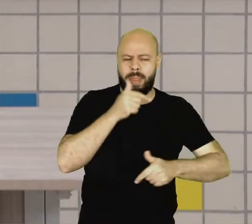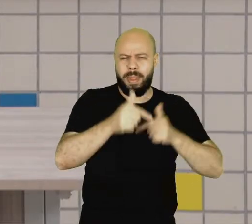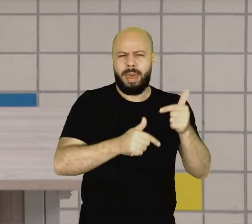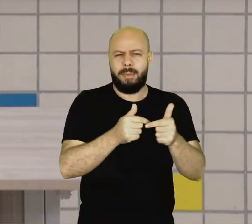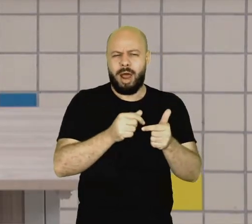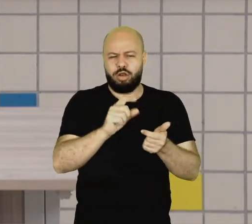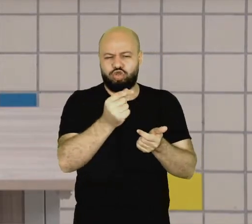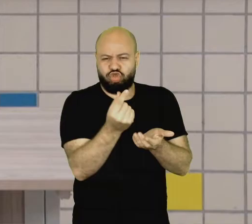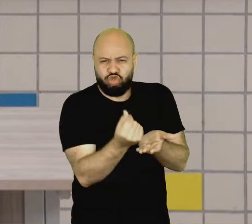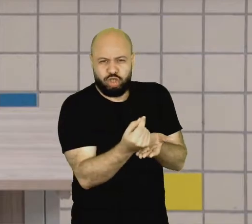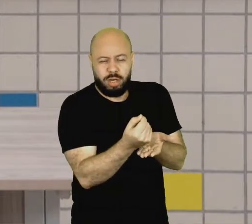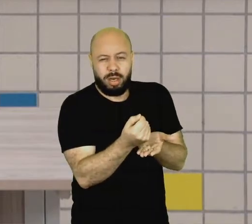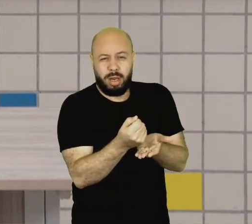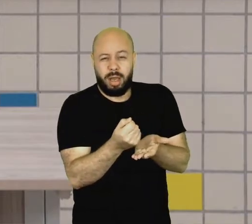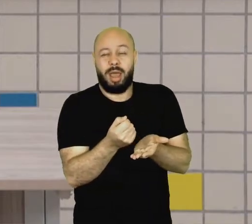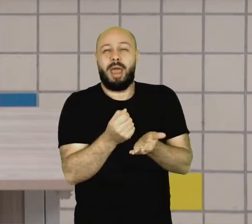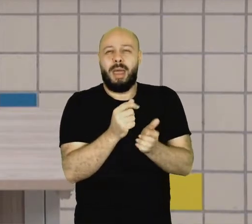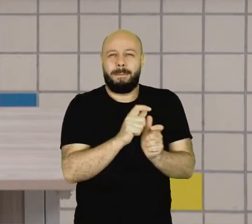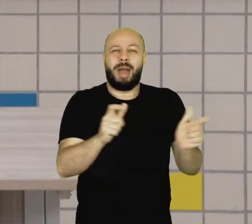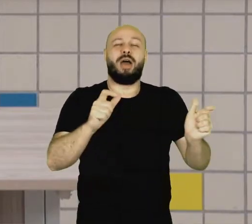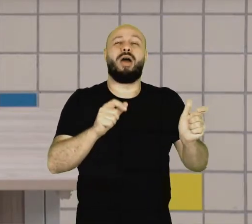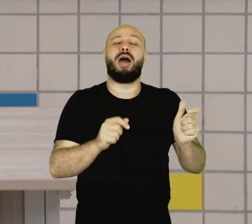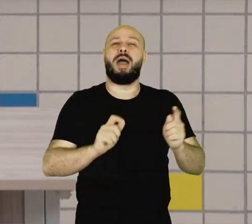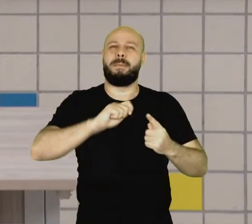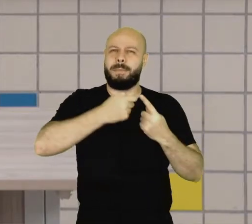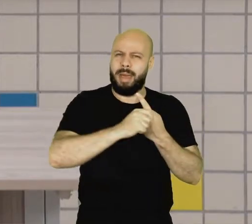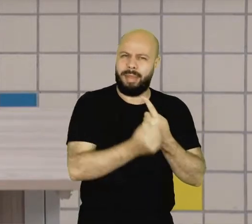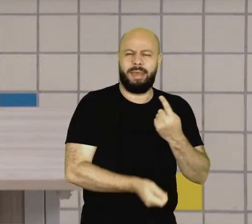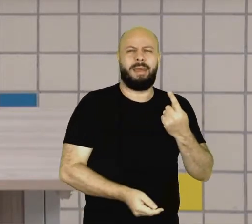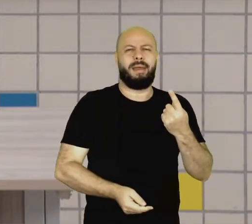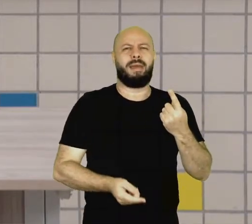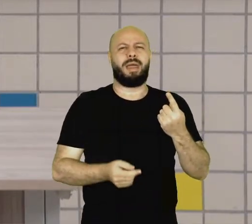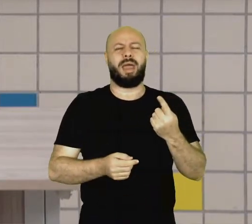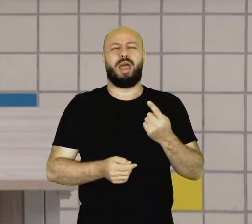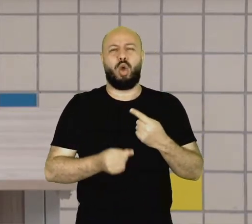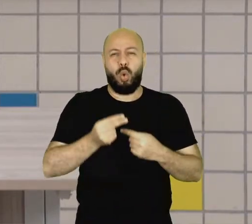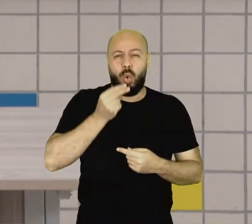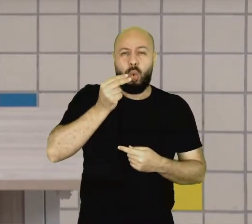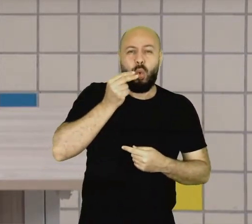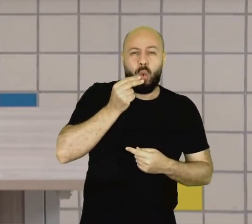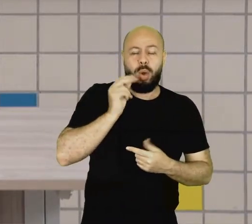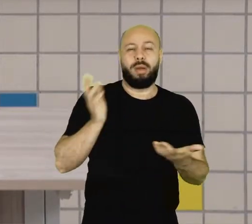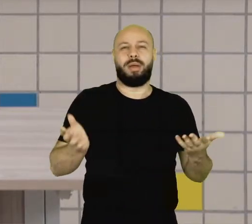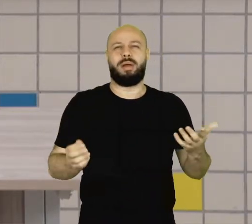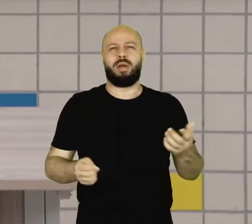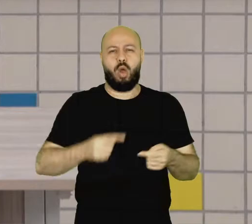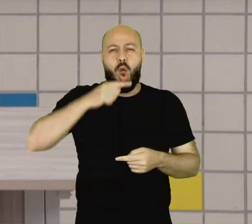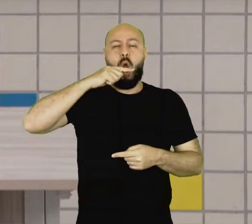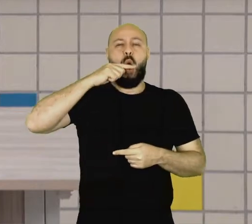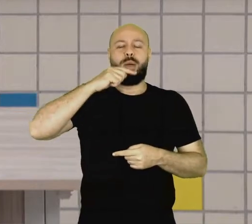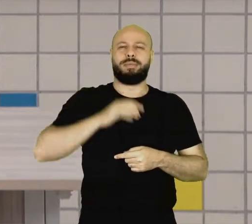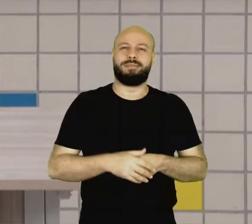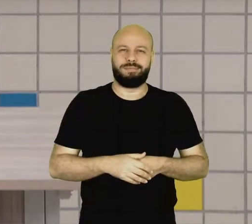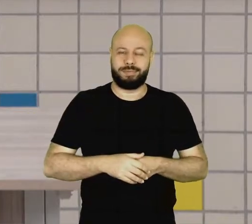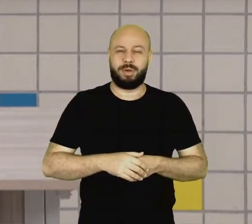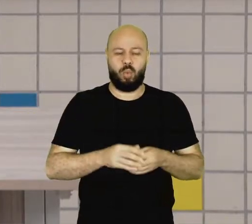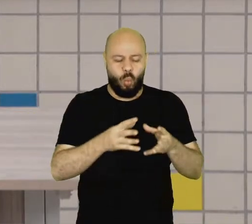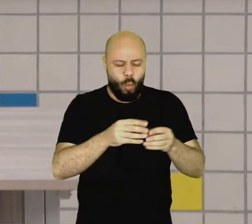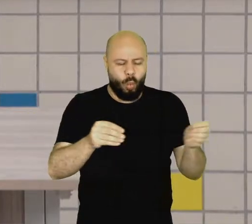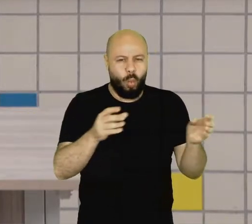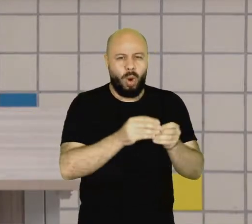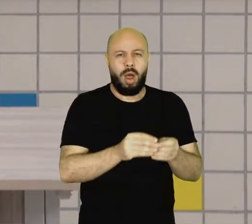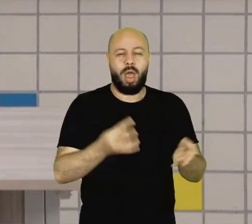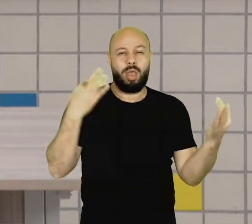Central é a agricultura, banana, tabaco, cana-de-açúcar, algodão e o turismo. Enquanto que na América